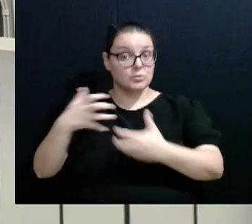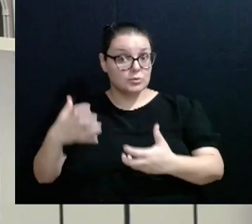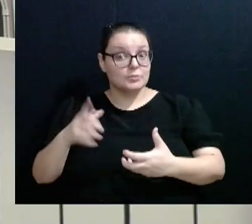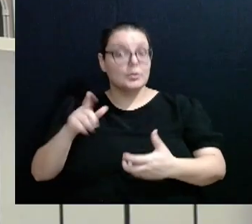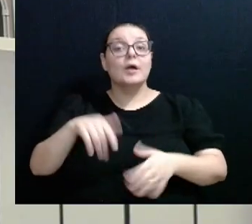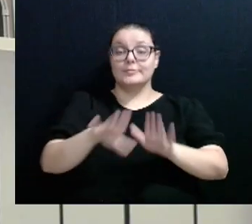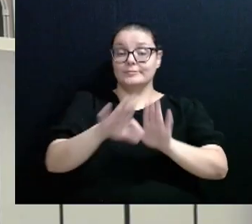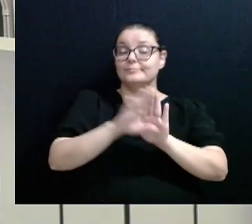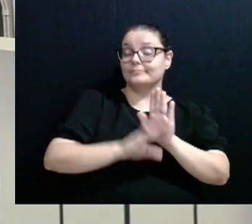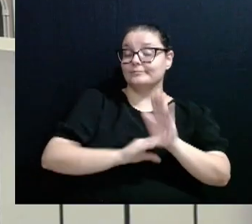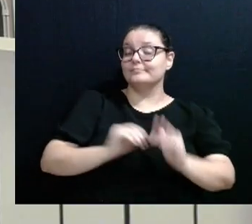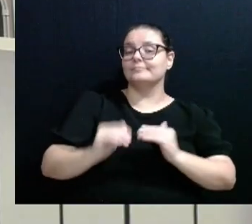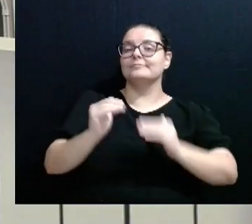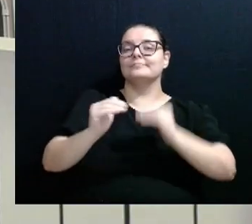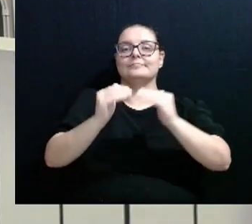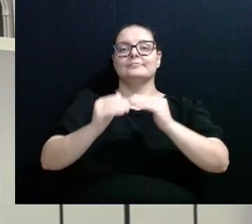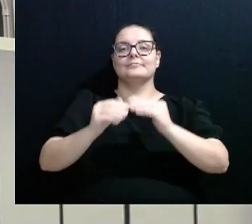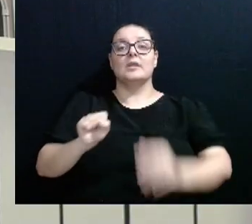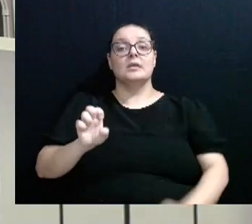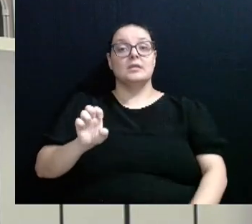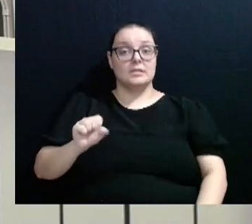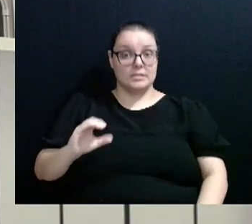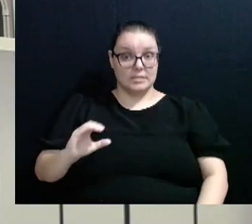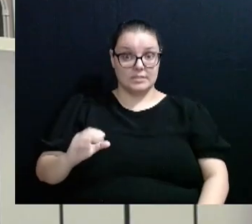desenvolvido pelo Sesc São Paulo desde